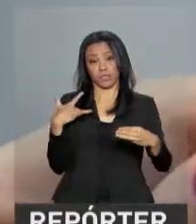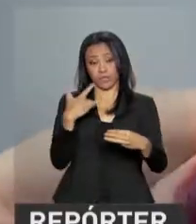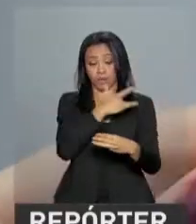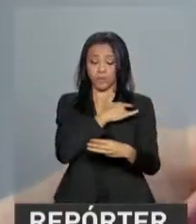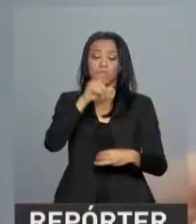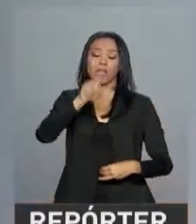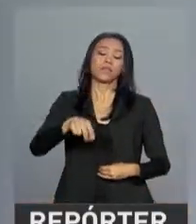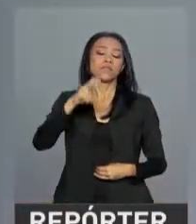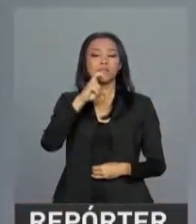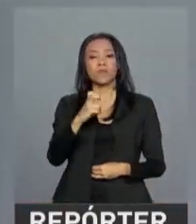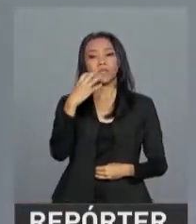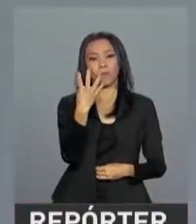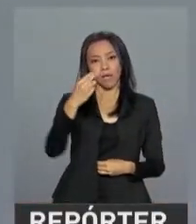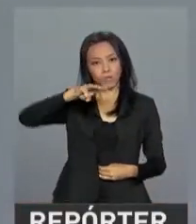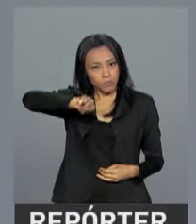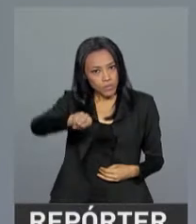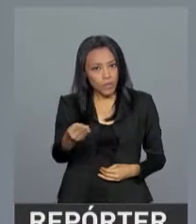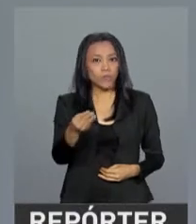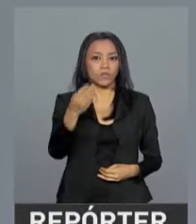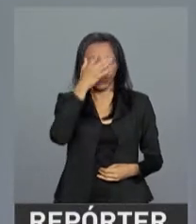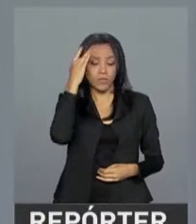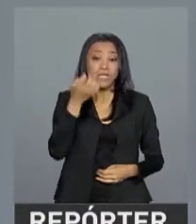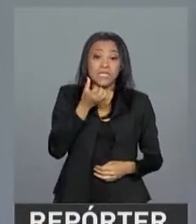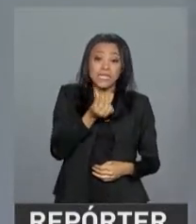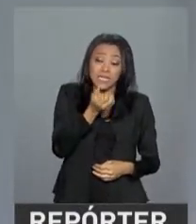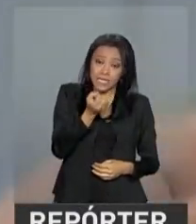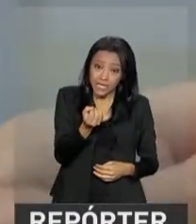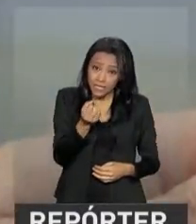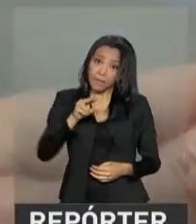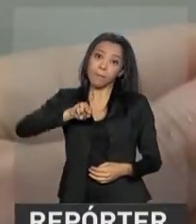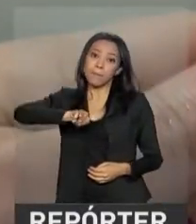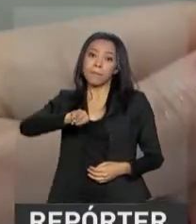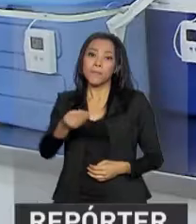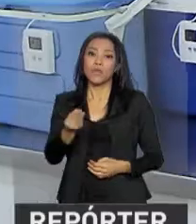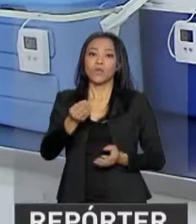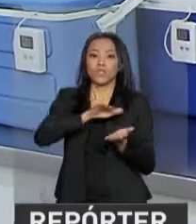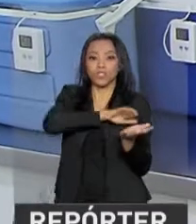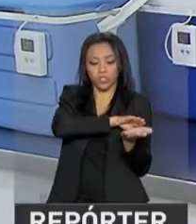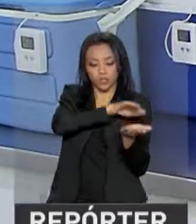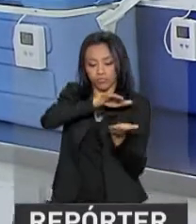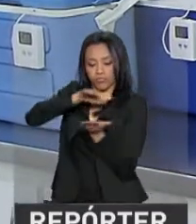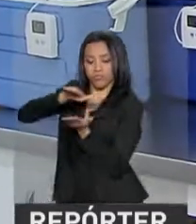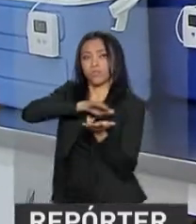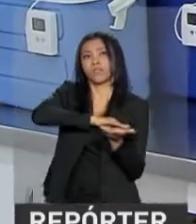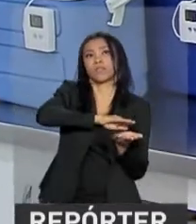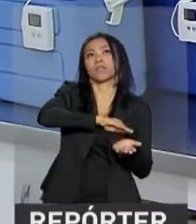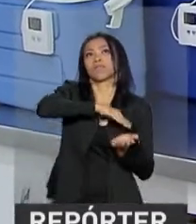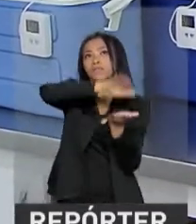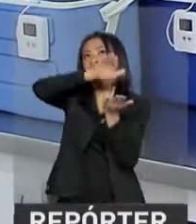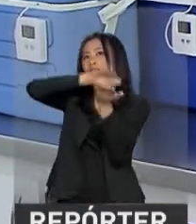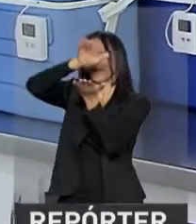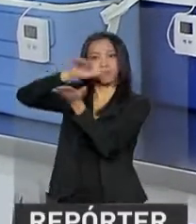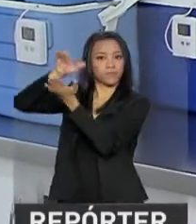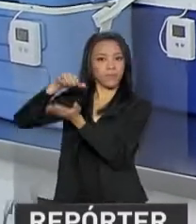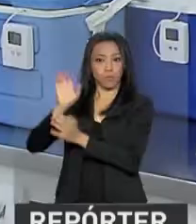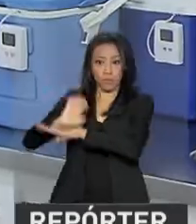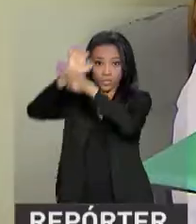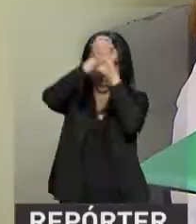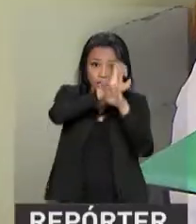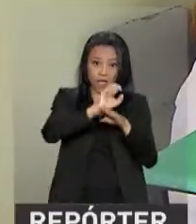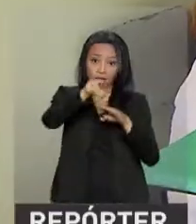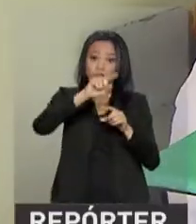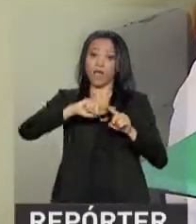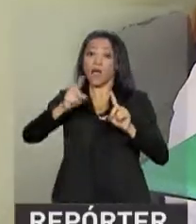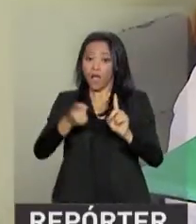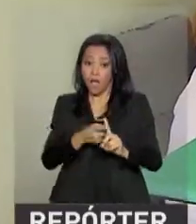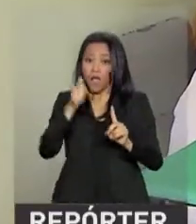pessoas. São 60 milhões de doses que estão sendo entregues em etapas para os estados. As restantes devem ser utilizadas para imunizar